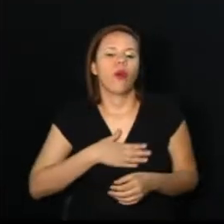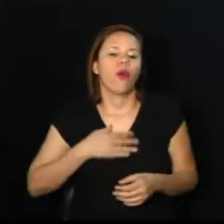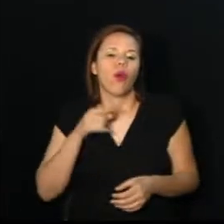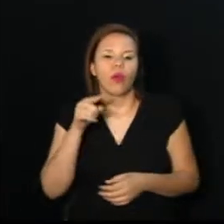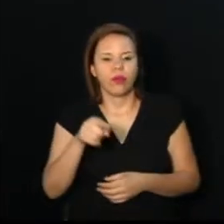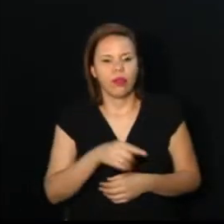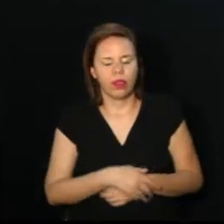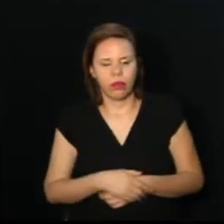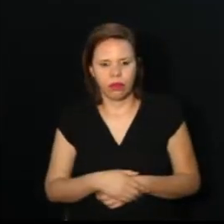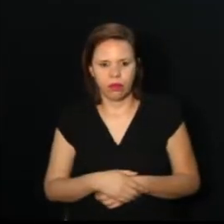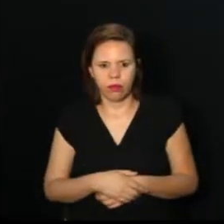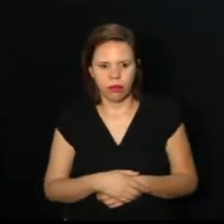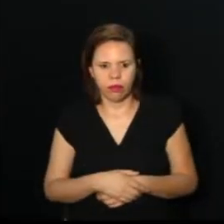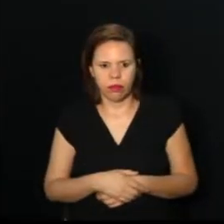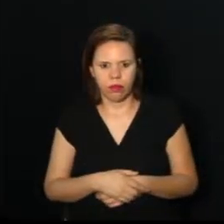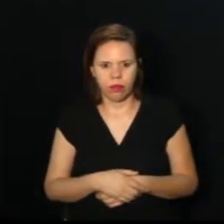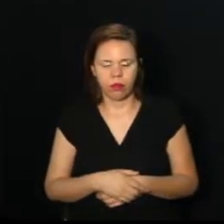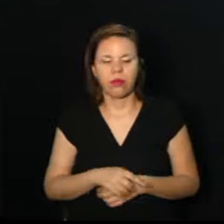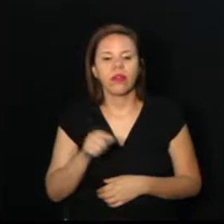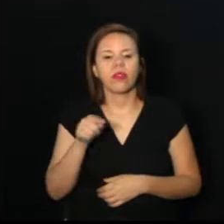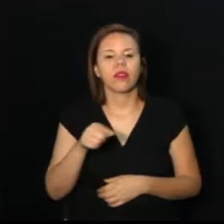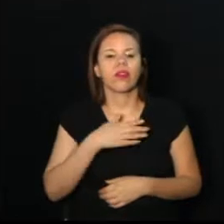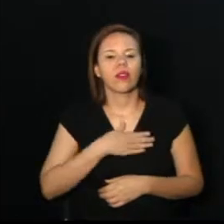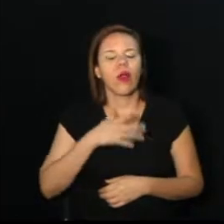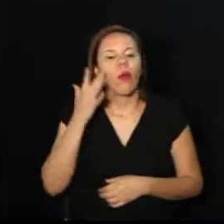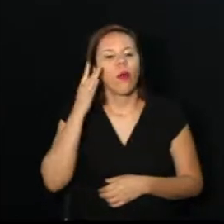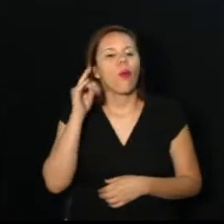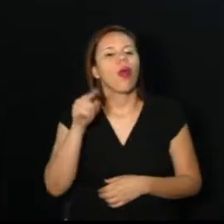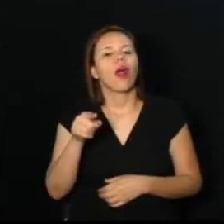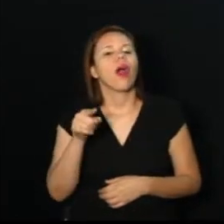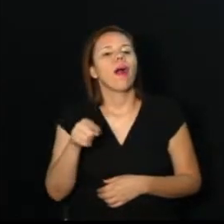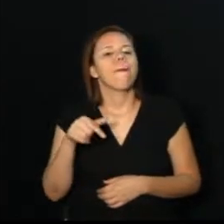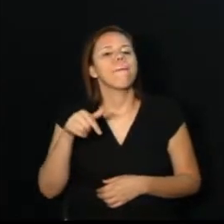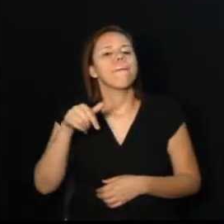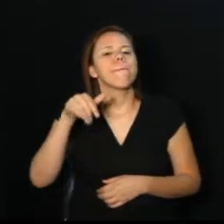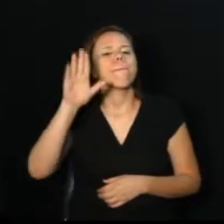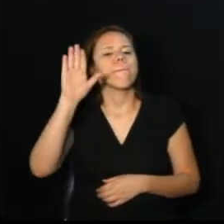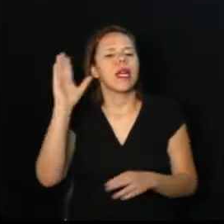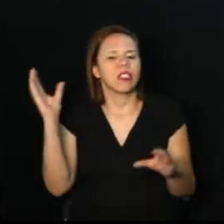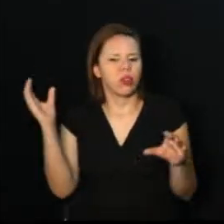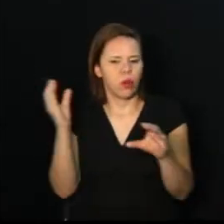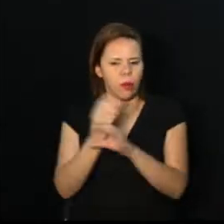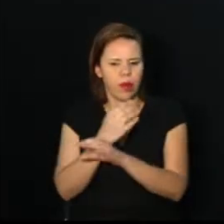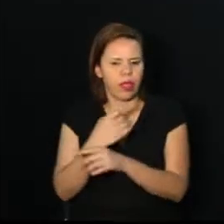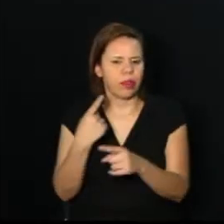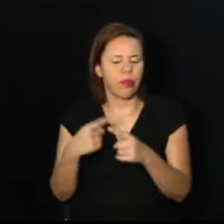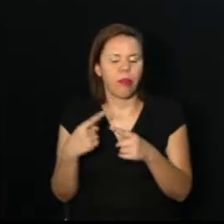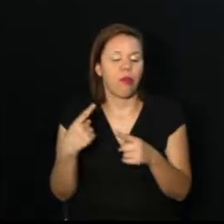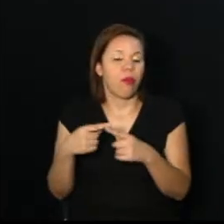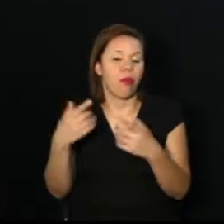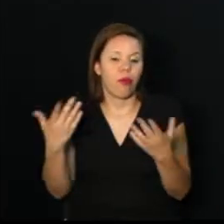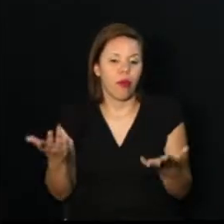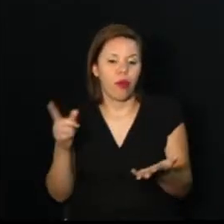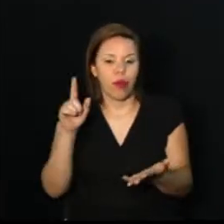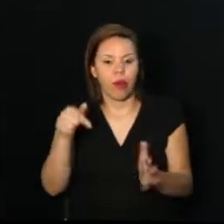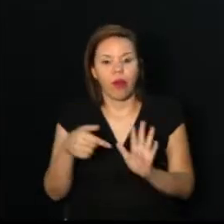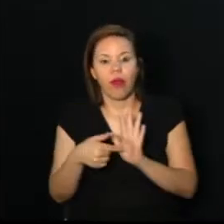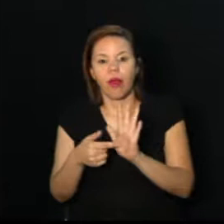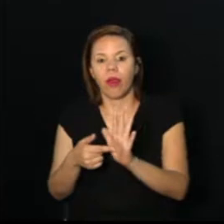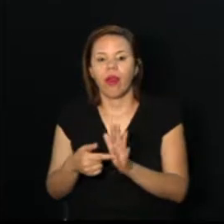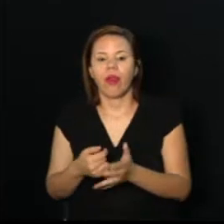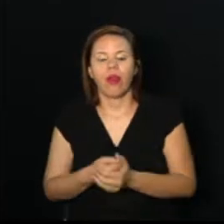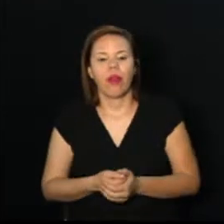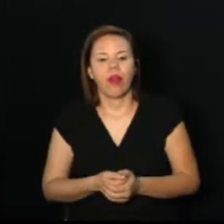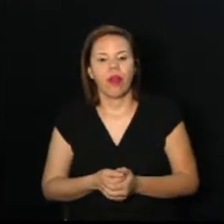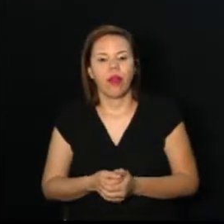desta. Gosto dessa e acho esta a mais completa, porque Starks estava num